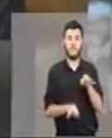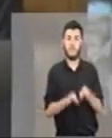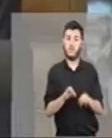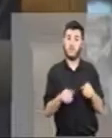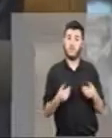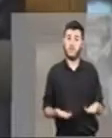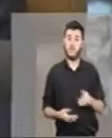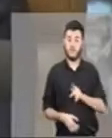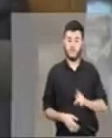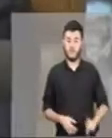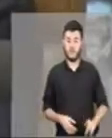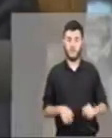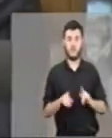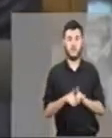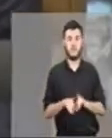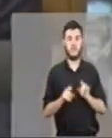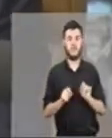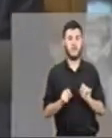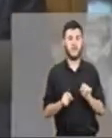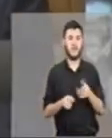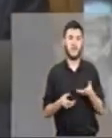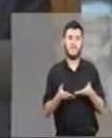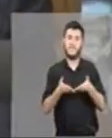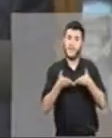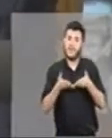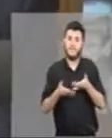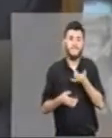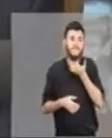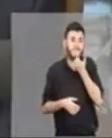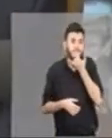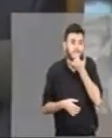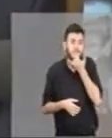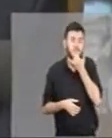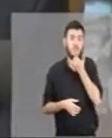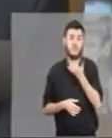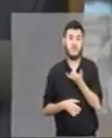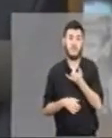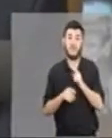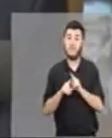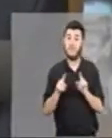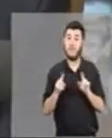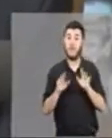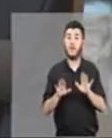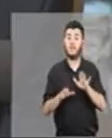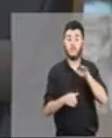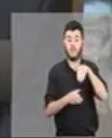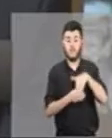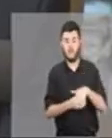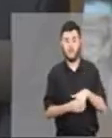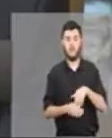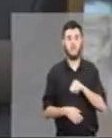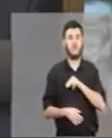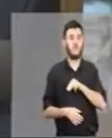parece com toda a vênia, mas na linha do douto voto do eminente ministro